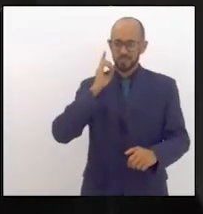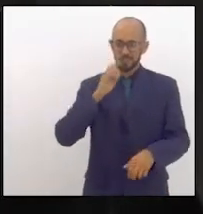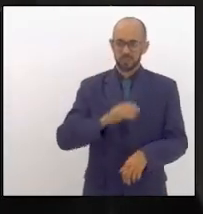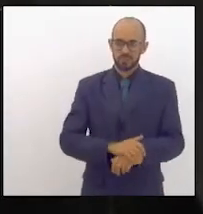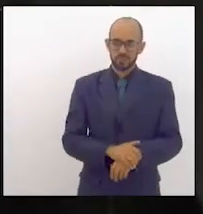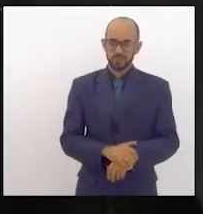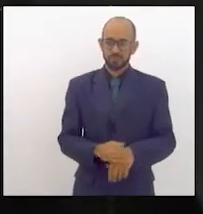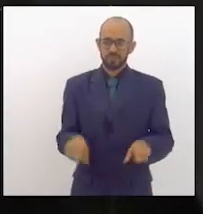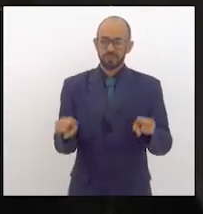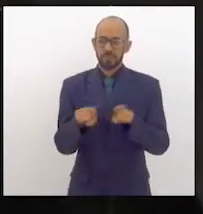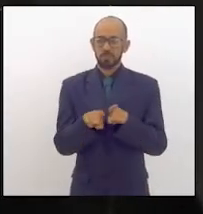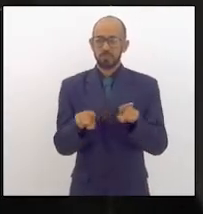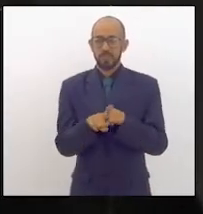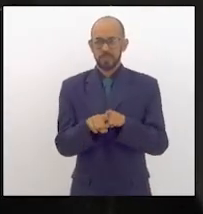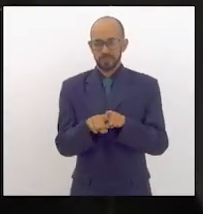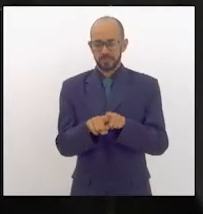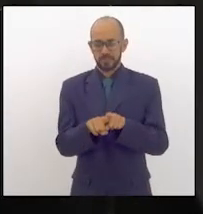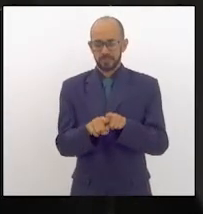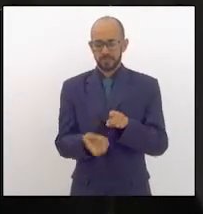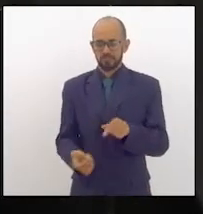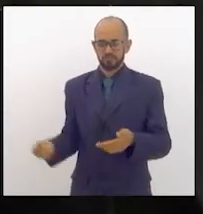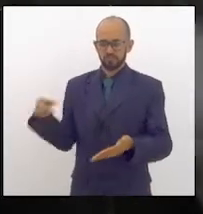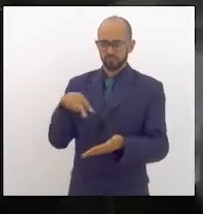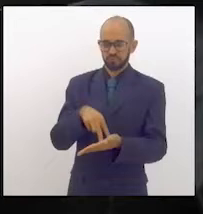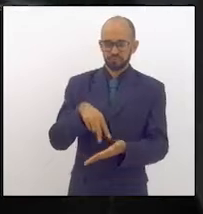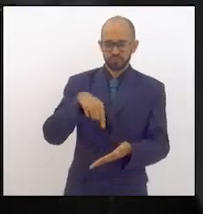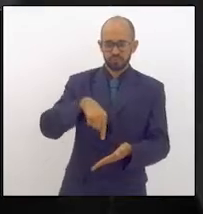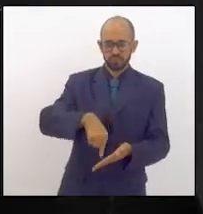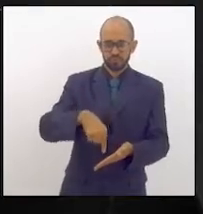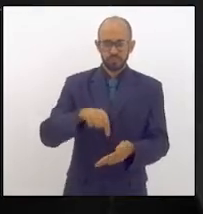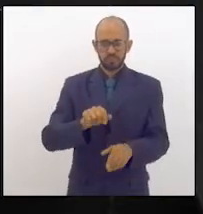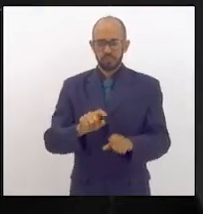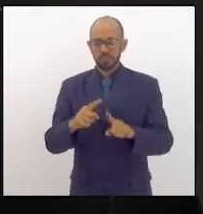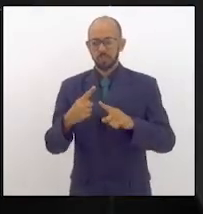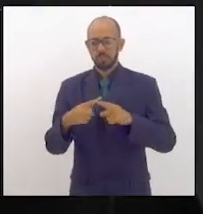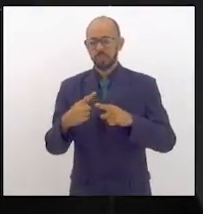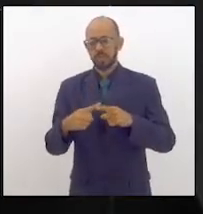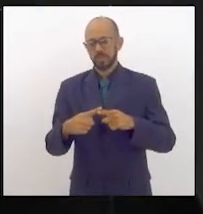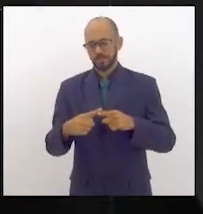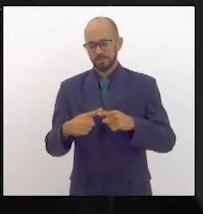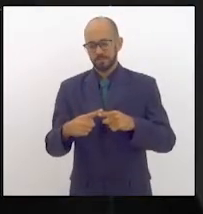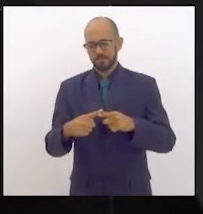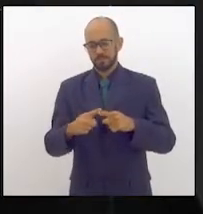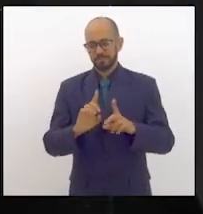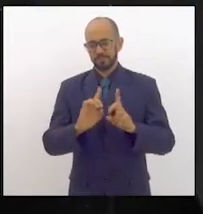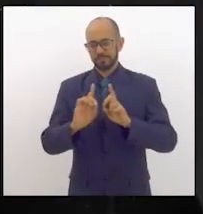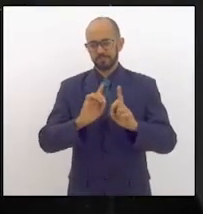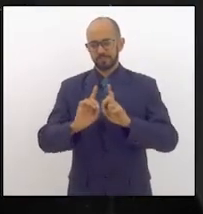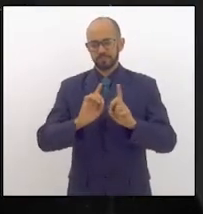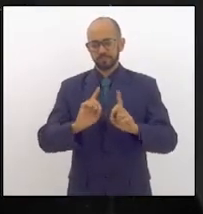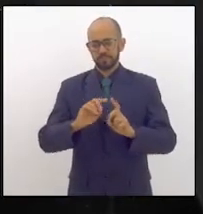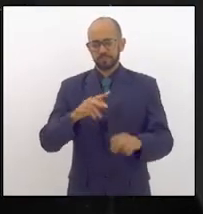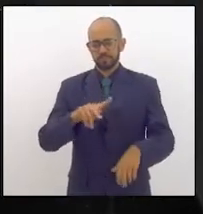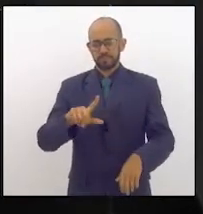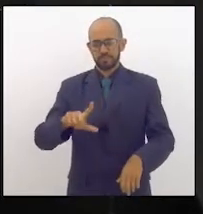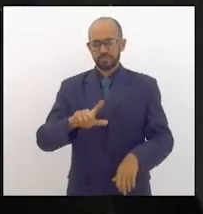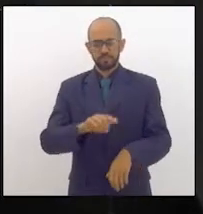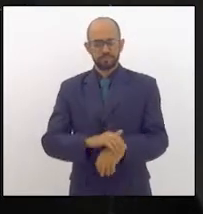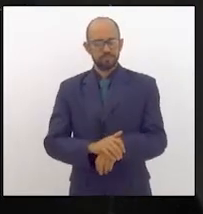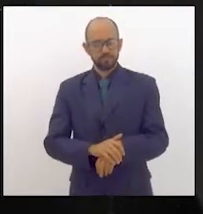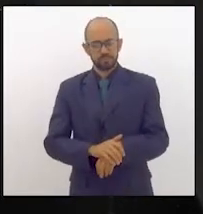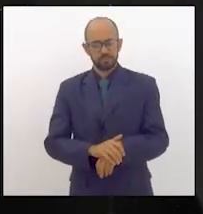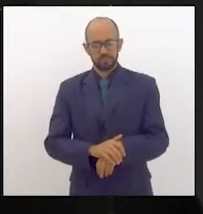também fiz questão de me inscrever e para discutir esse projeto de lei